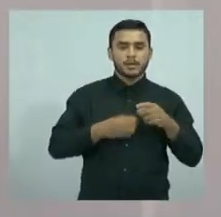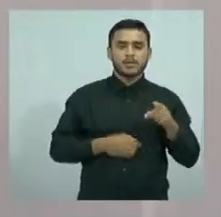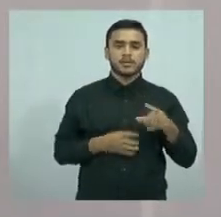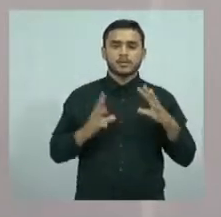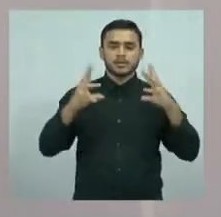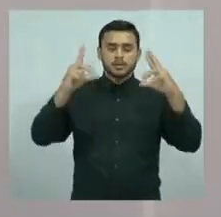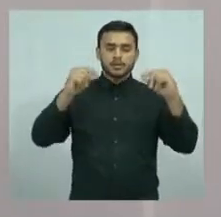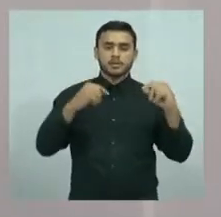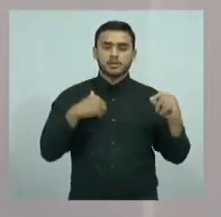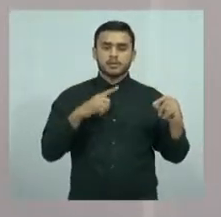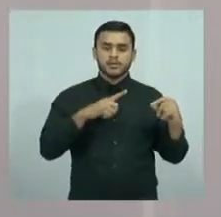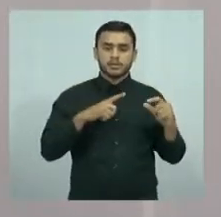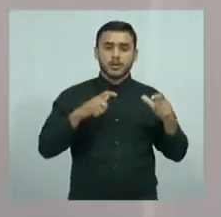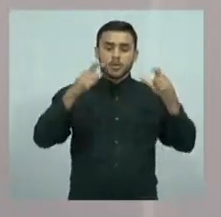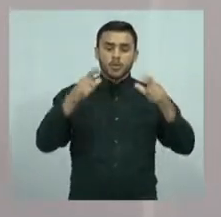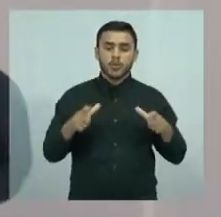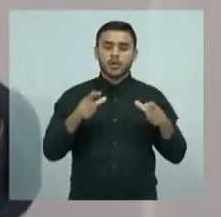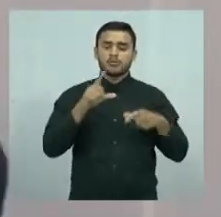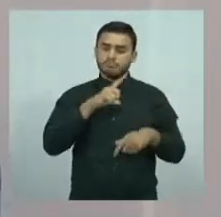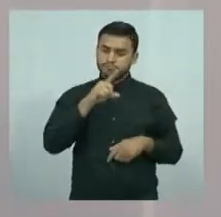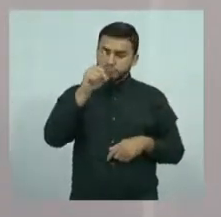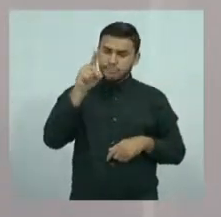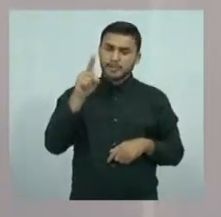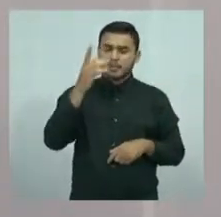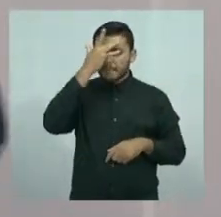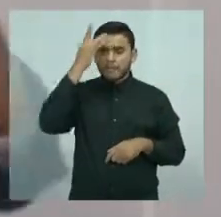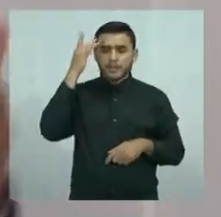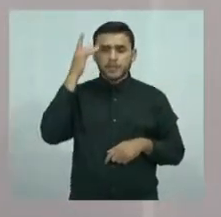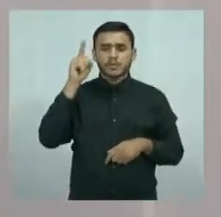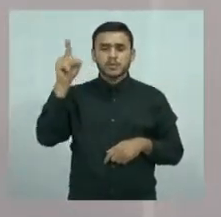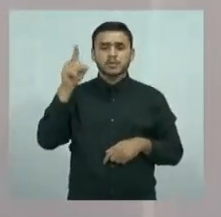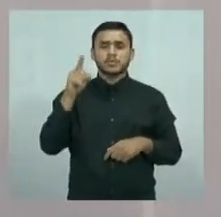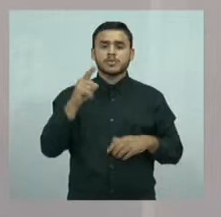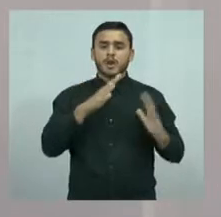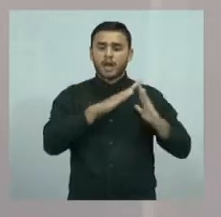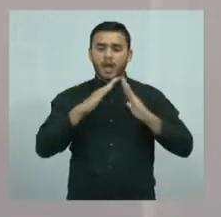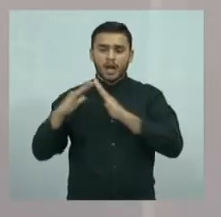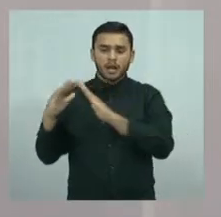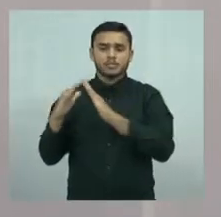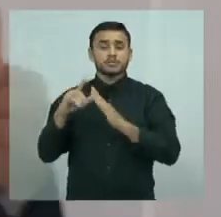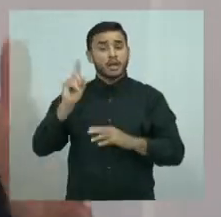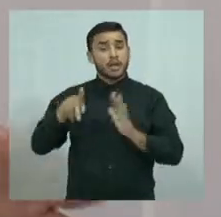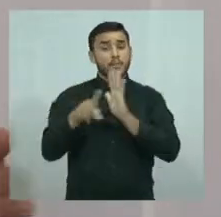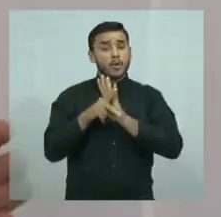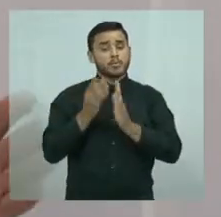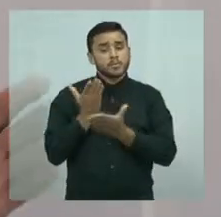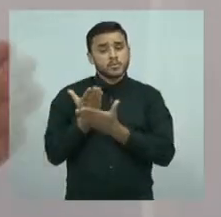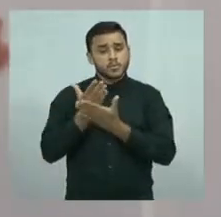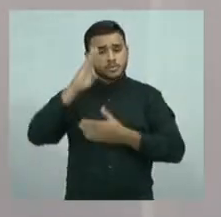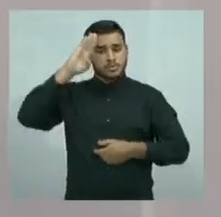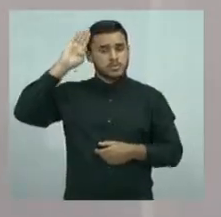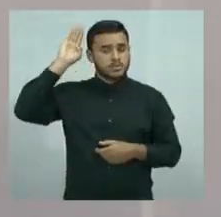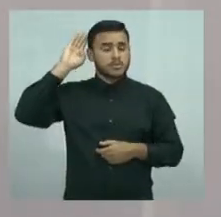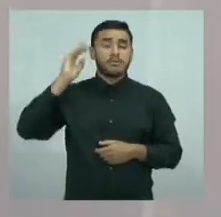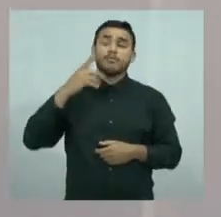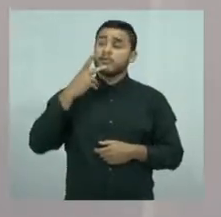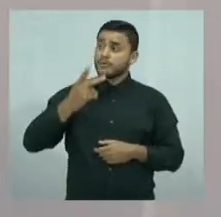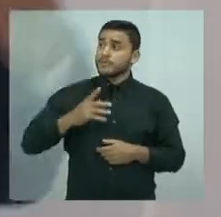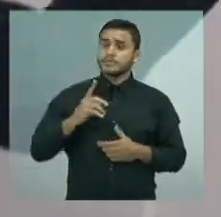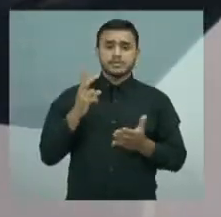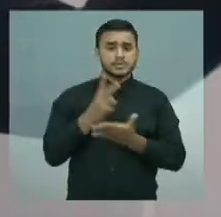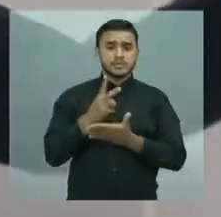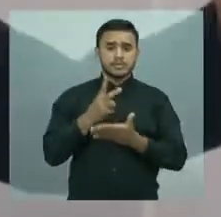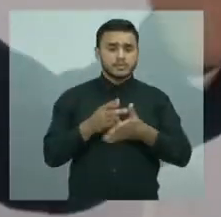da residência estudantil. Aquele corredor, eu não tenho dúvida, atualmente já é vez ou outra